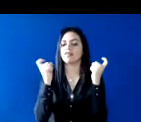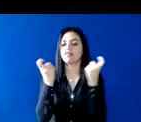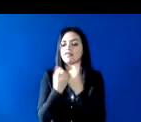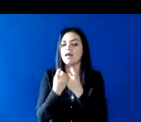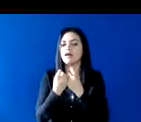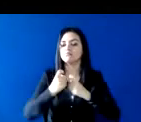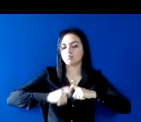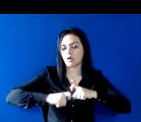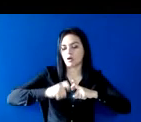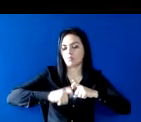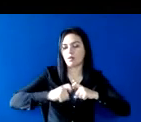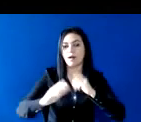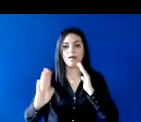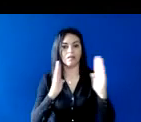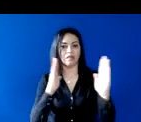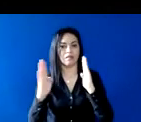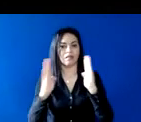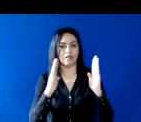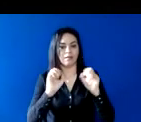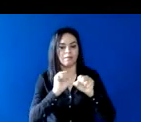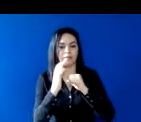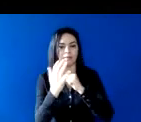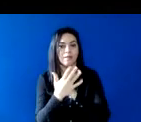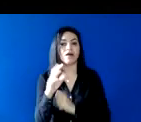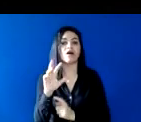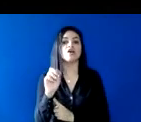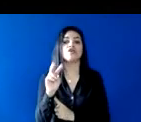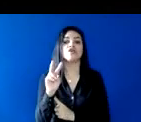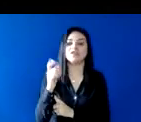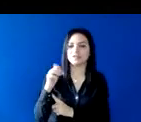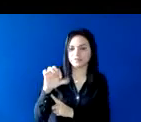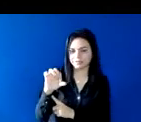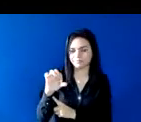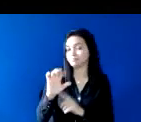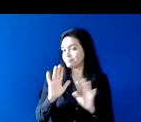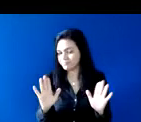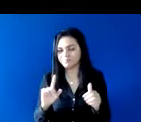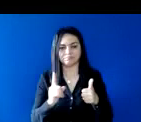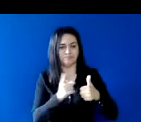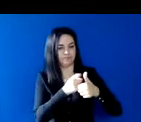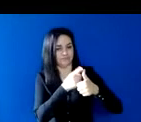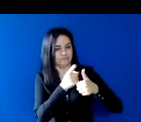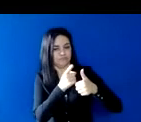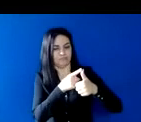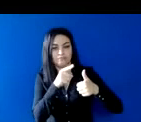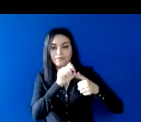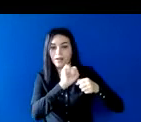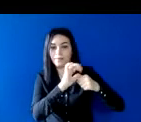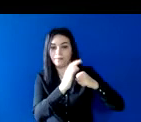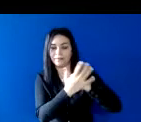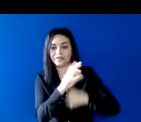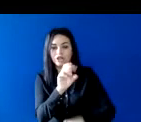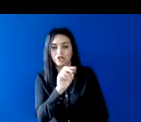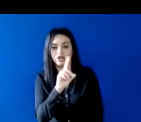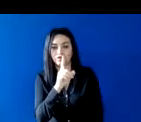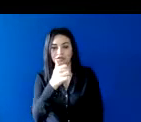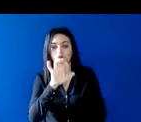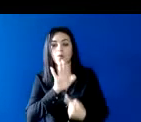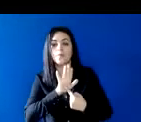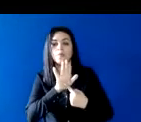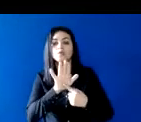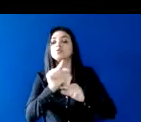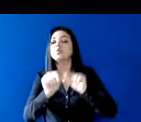em tempo de pandemia por Covid-19? Então, primeiro, gente, a pandemia da Covid-19 mostrou